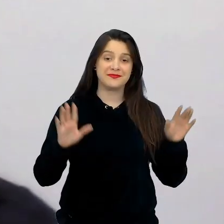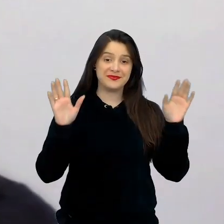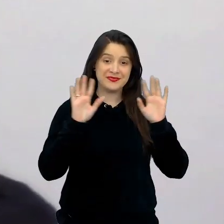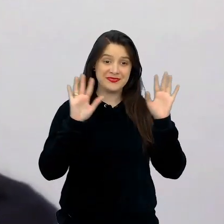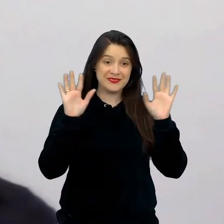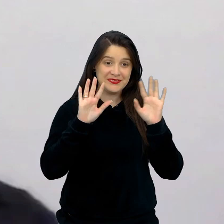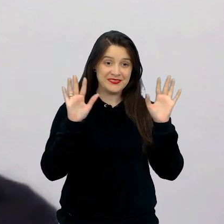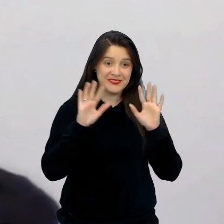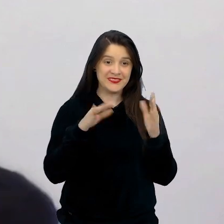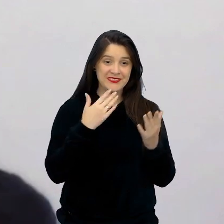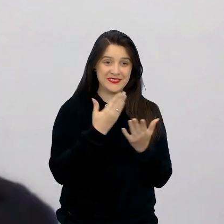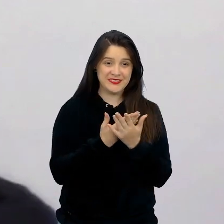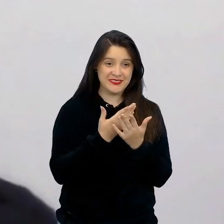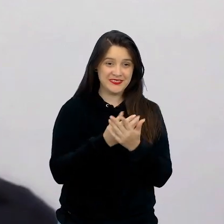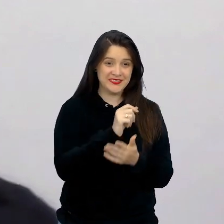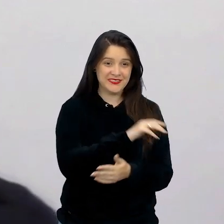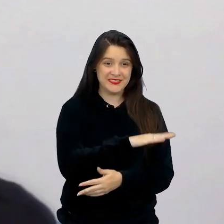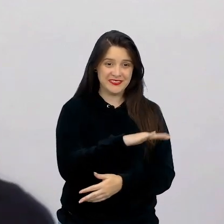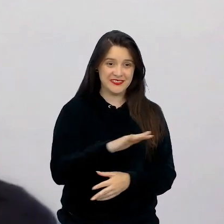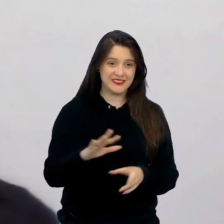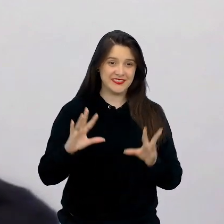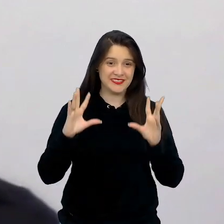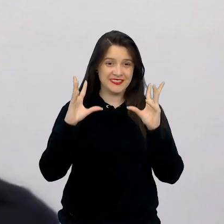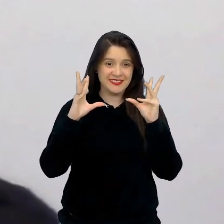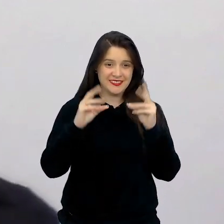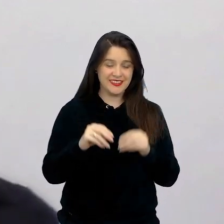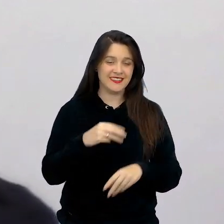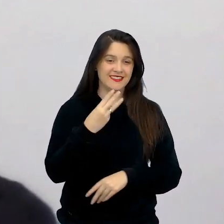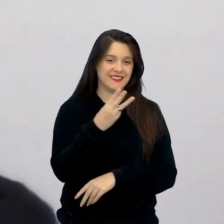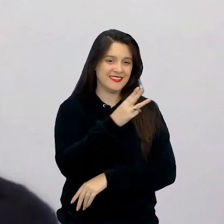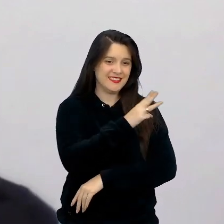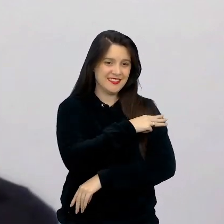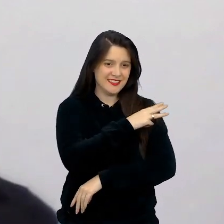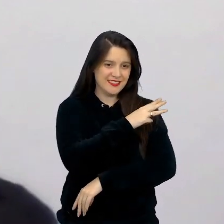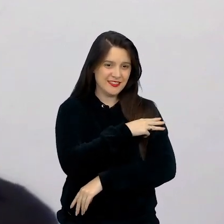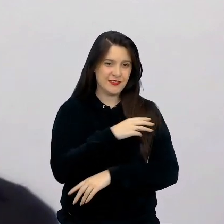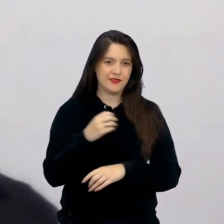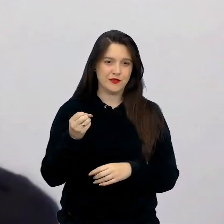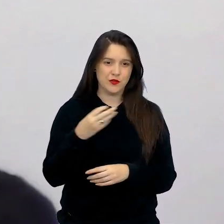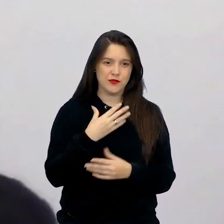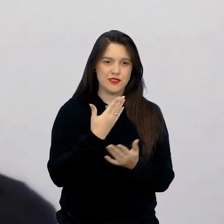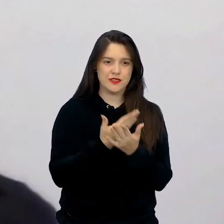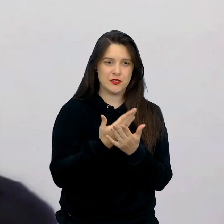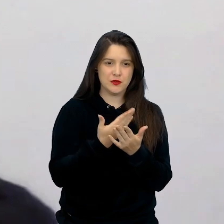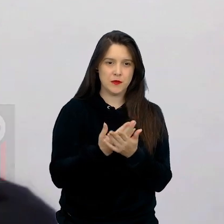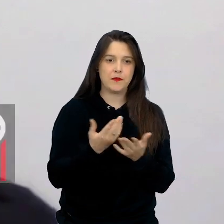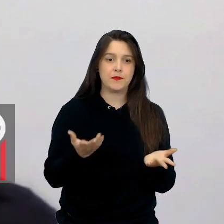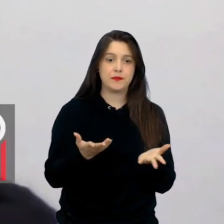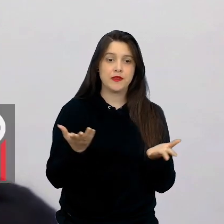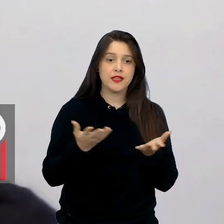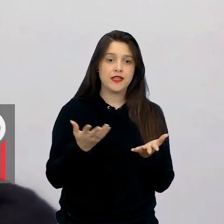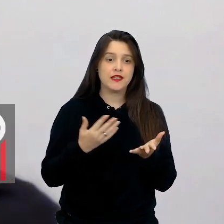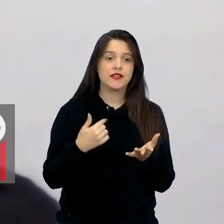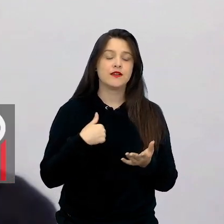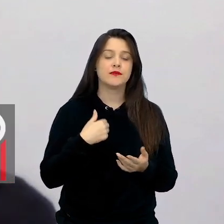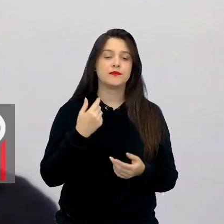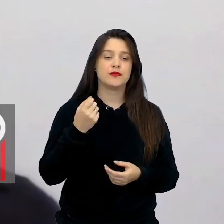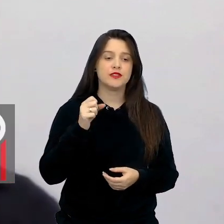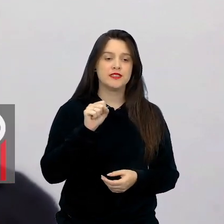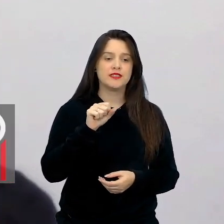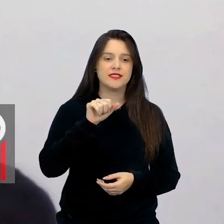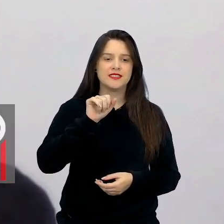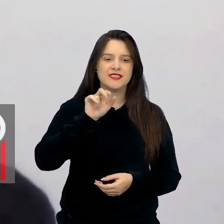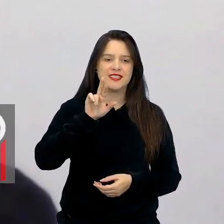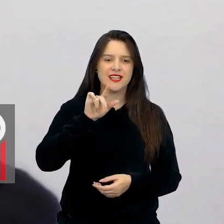Olá, professores e professoras da terceira série do ensino médio. Eu sou a Silene Neves,